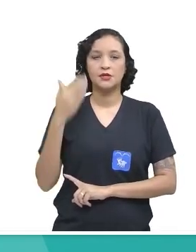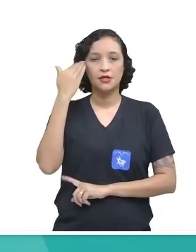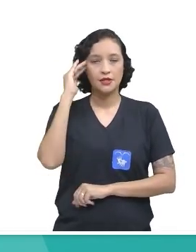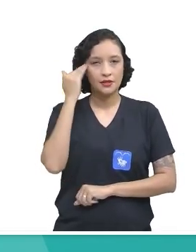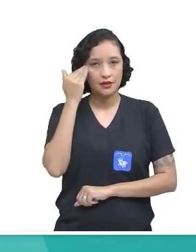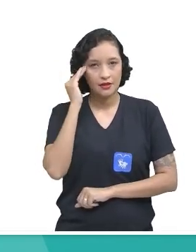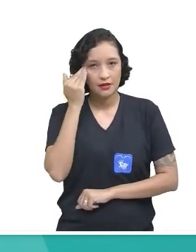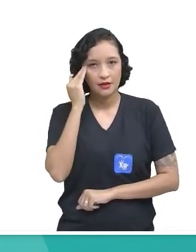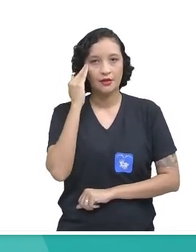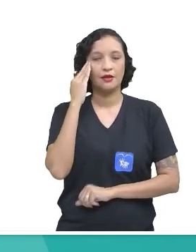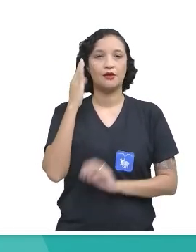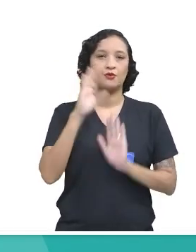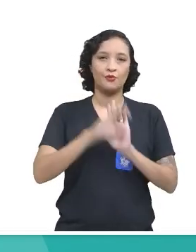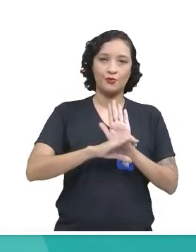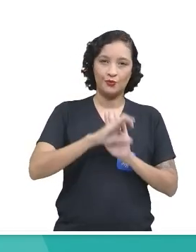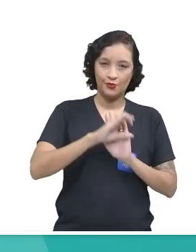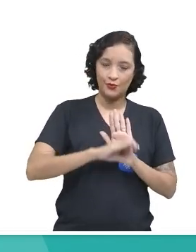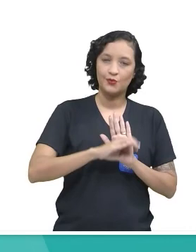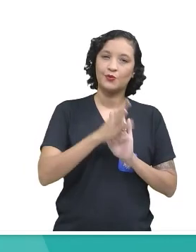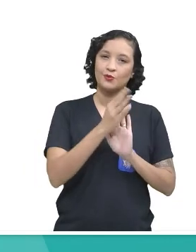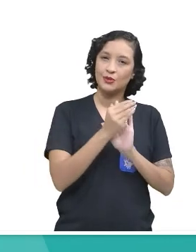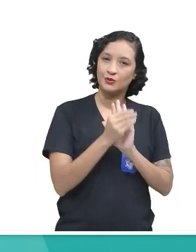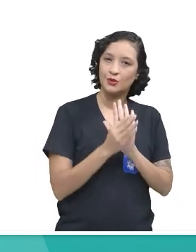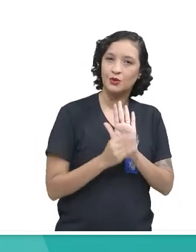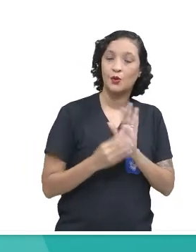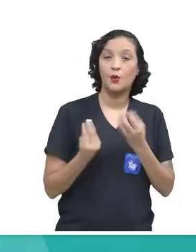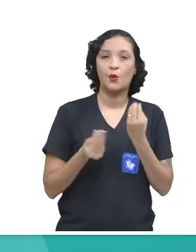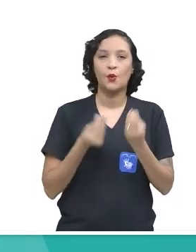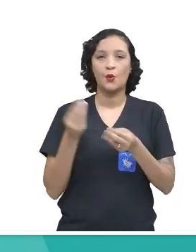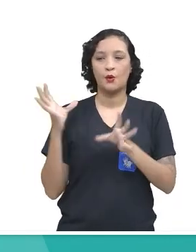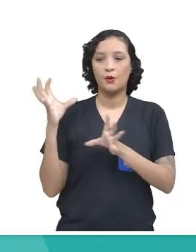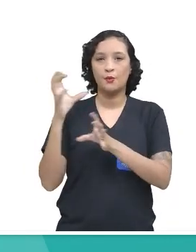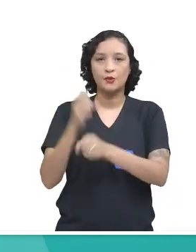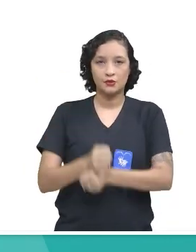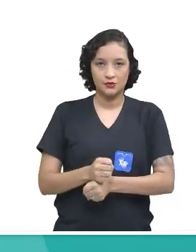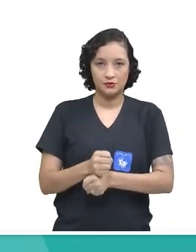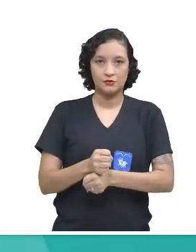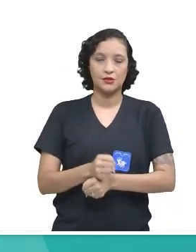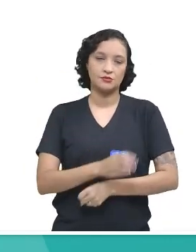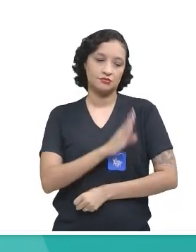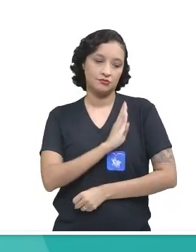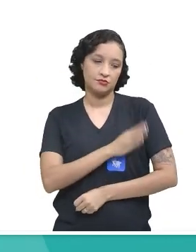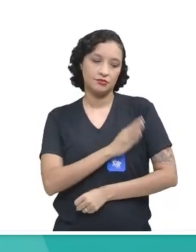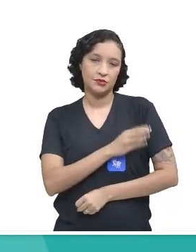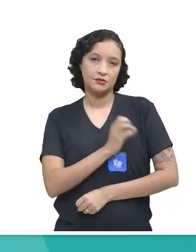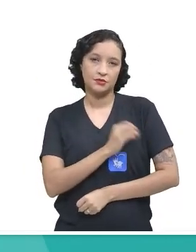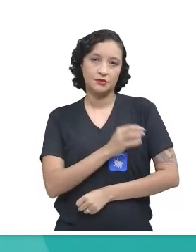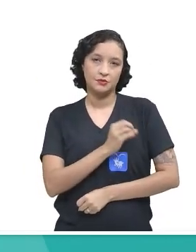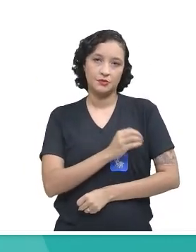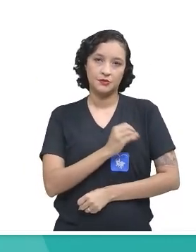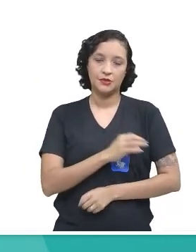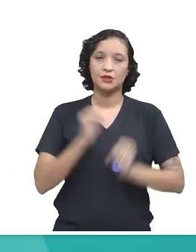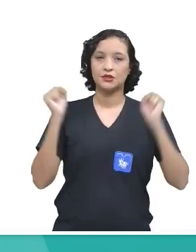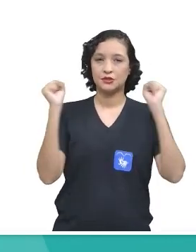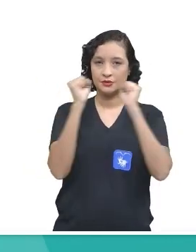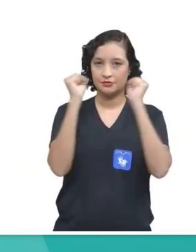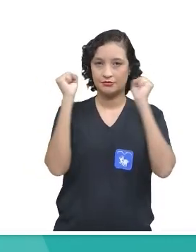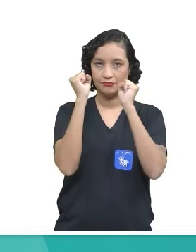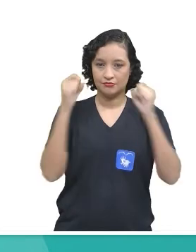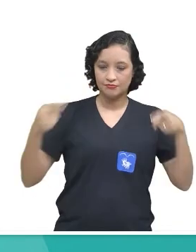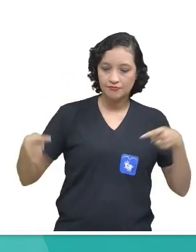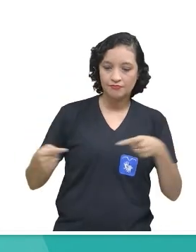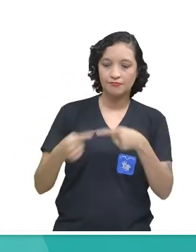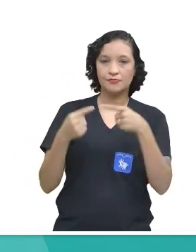compreendido como calcular esses níveis de intensidade física, de atividade física. E